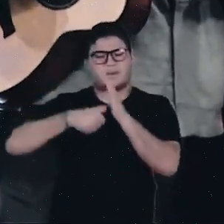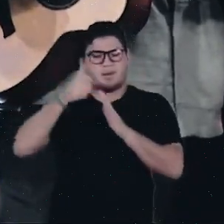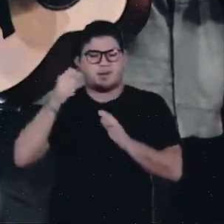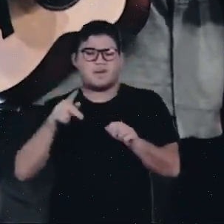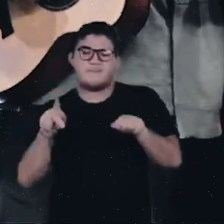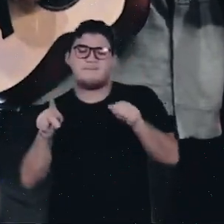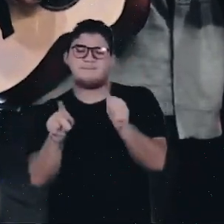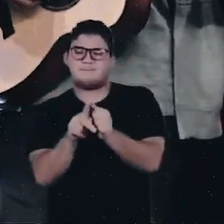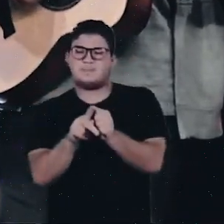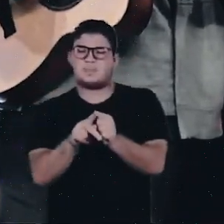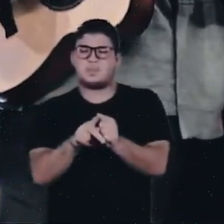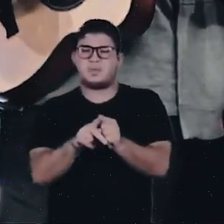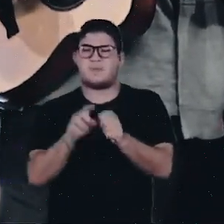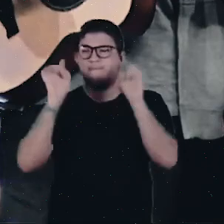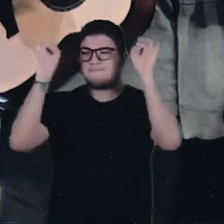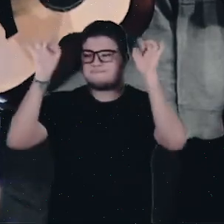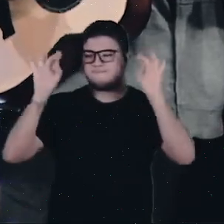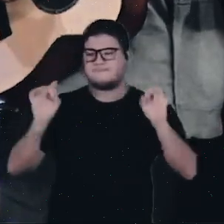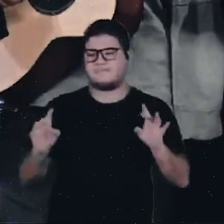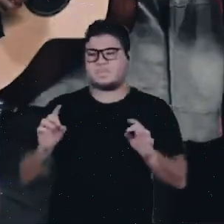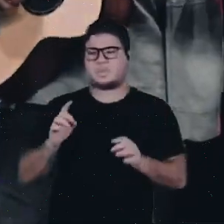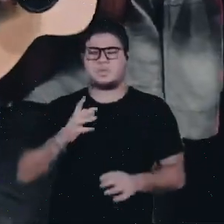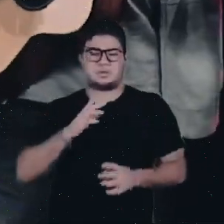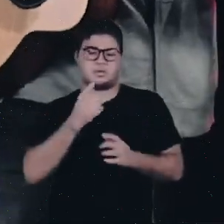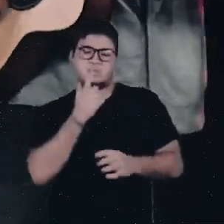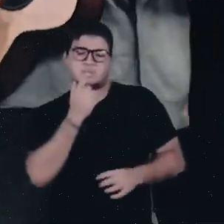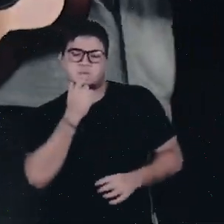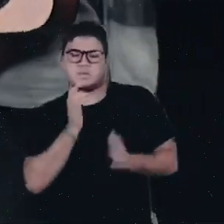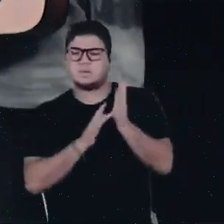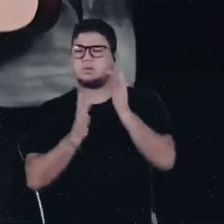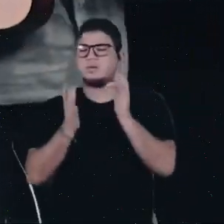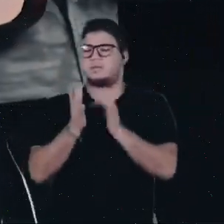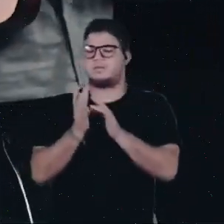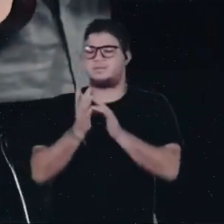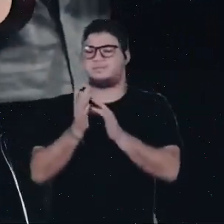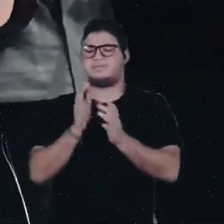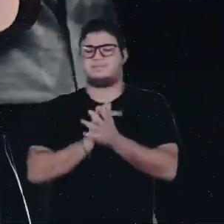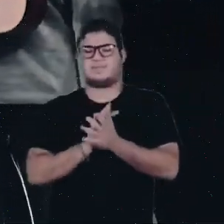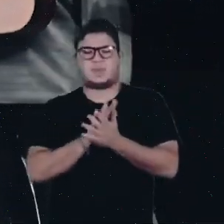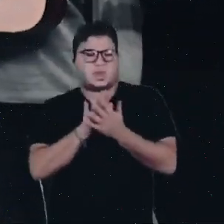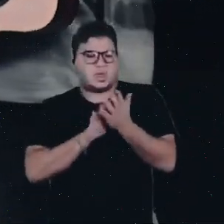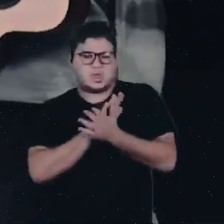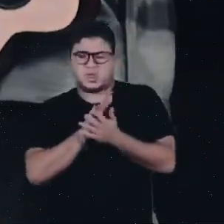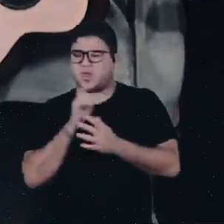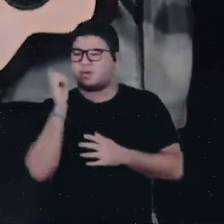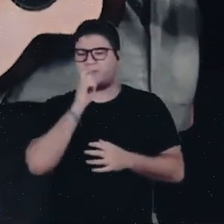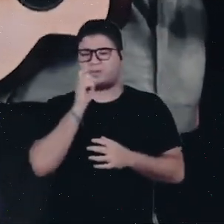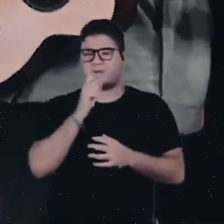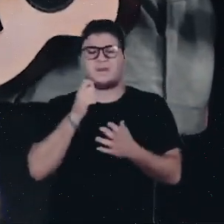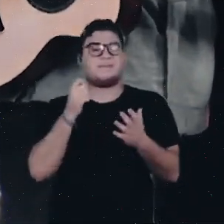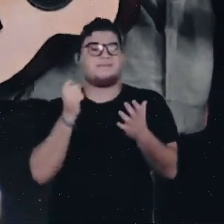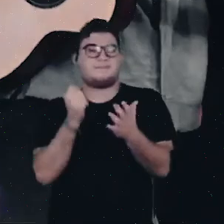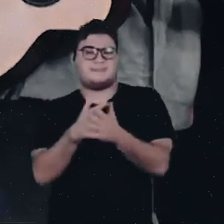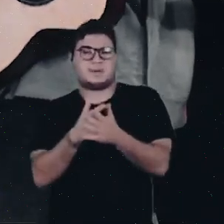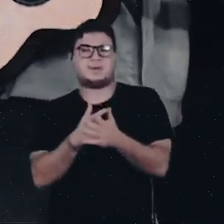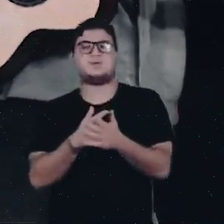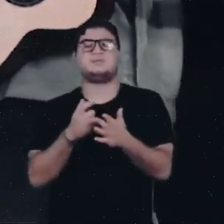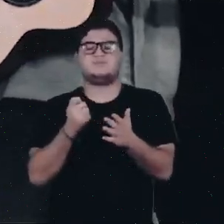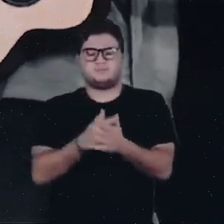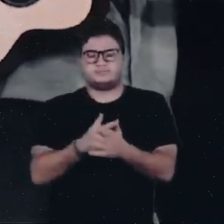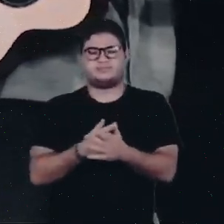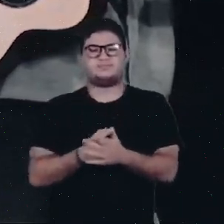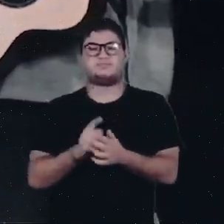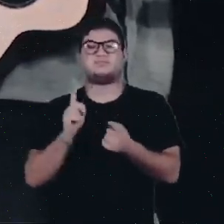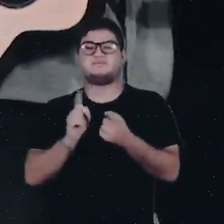diz: pelo precioso sangue de Cristo, como de um cordeiro sem mancha, sem defeito. Esse foi o preço. Esse foi o preço. Você sabe